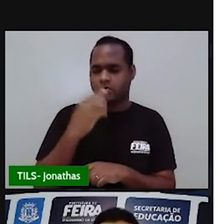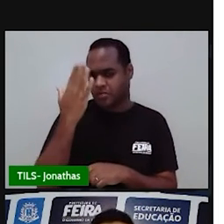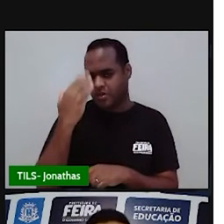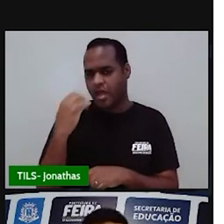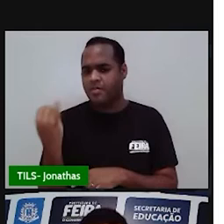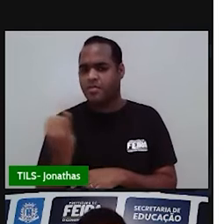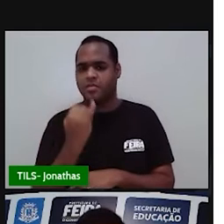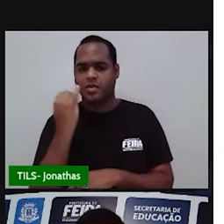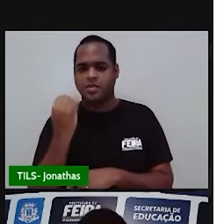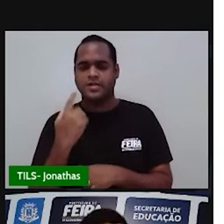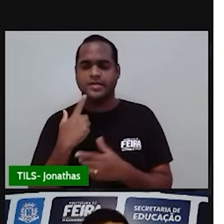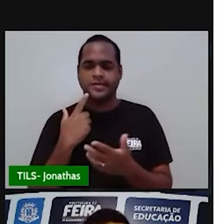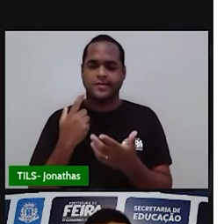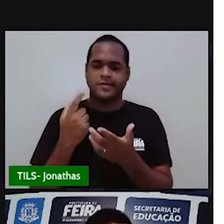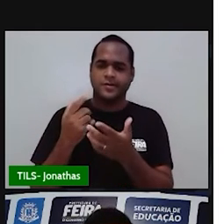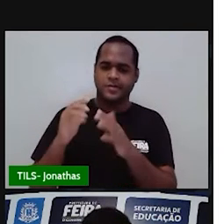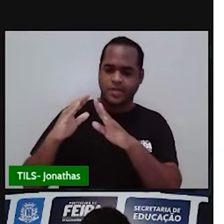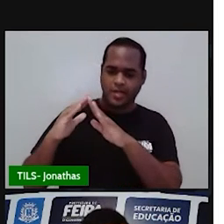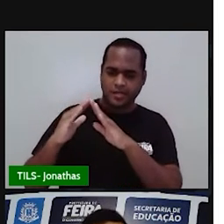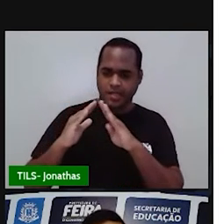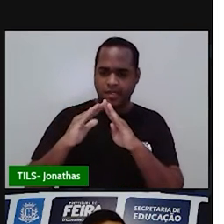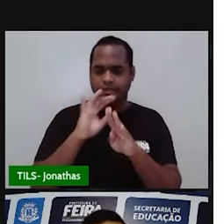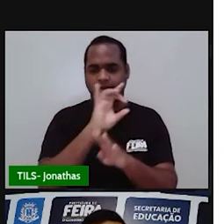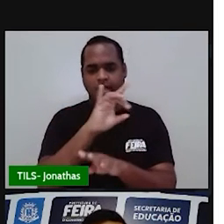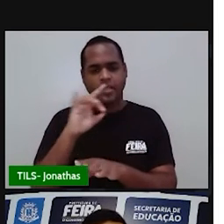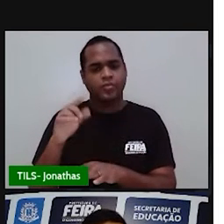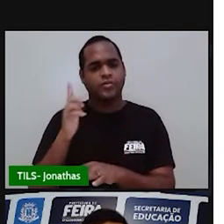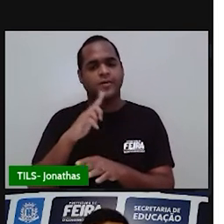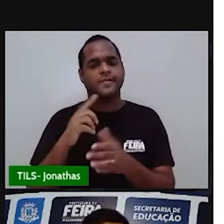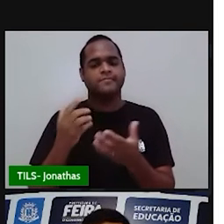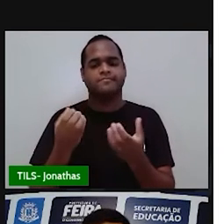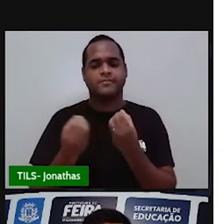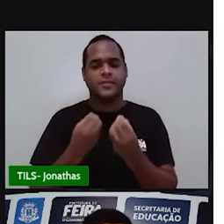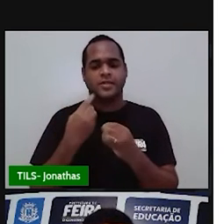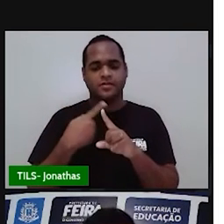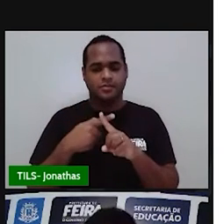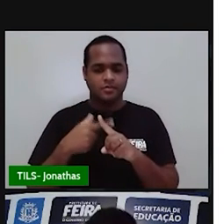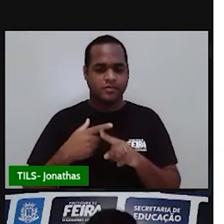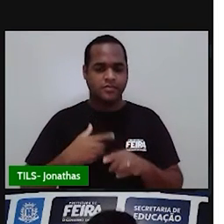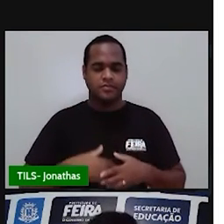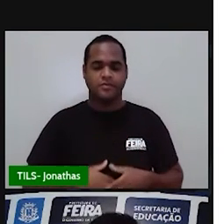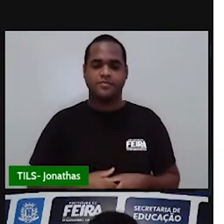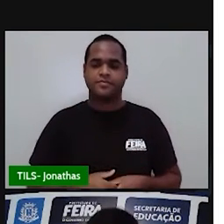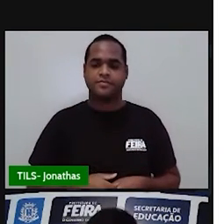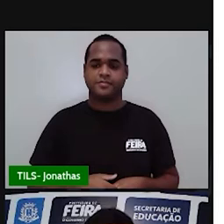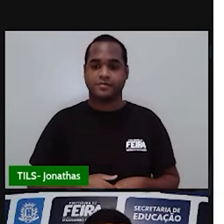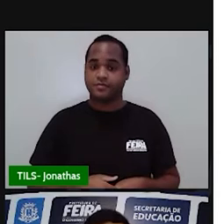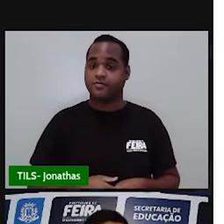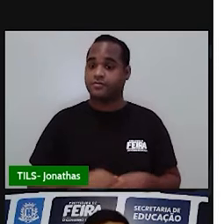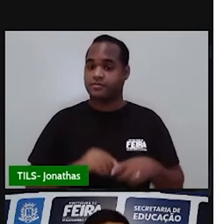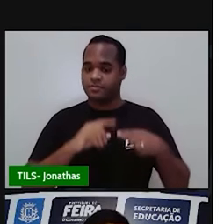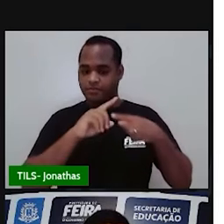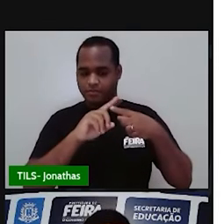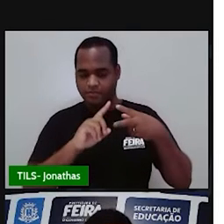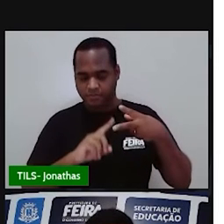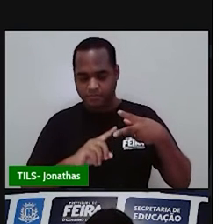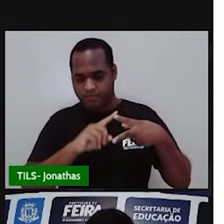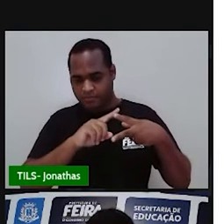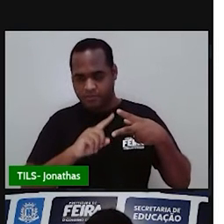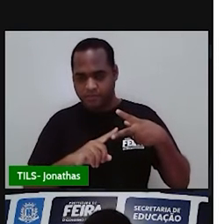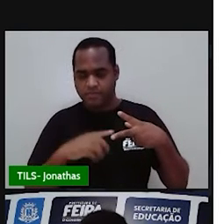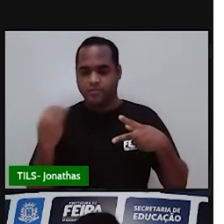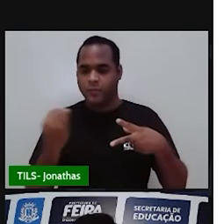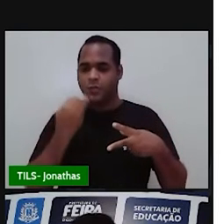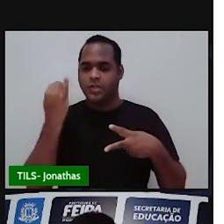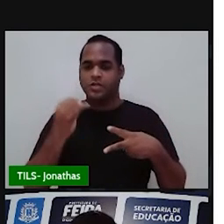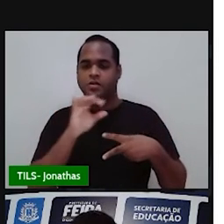do nosso consumo de energia elétrica das nossas casas? Aí vem aqueles dois motivos importantes que eu comentei